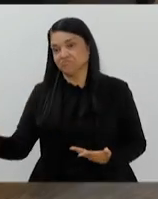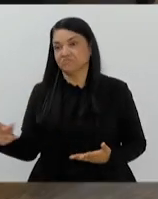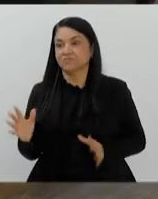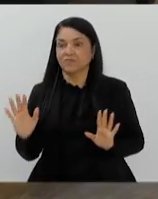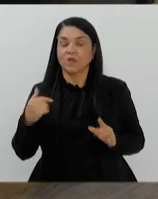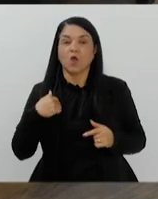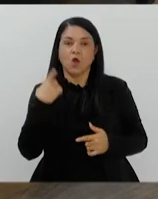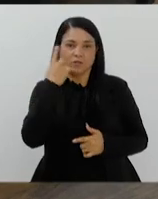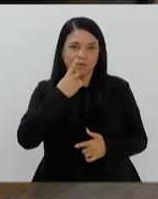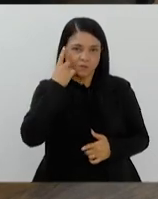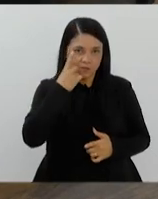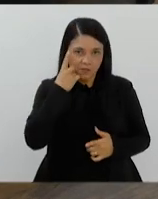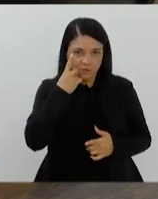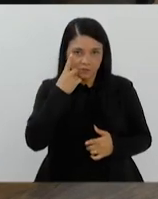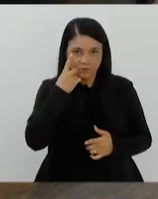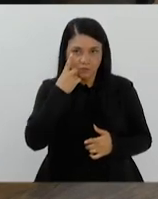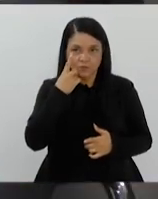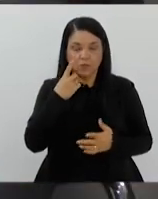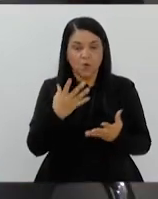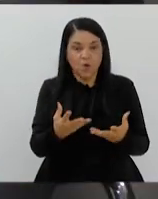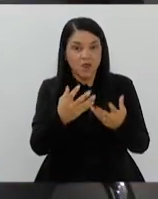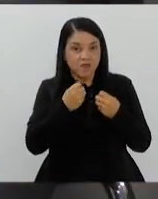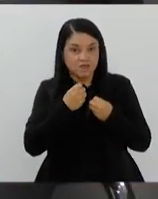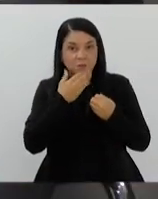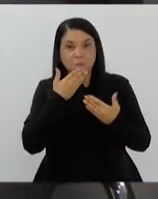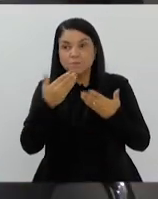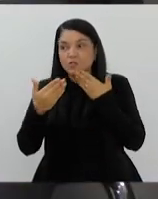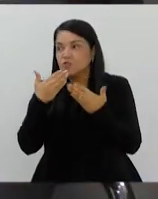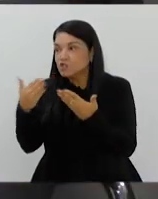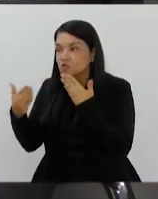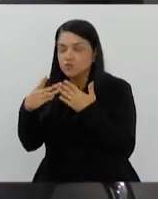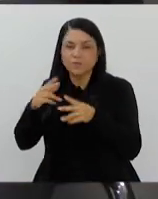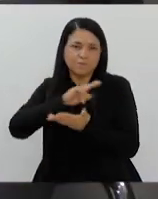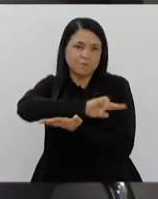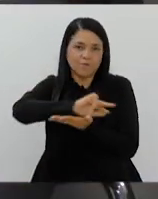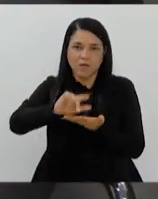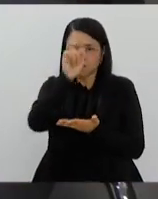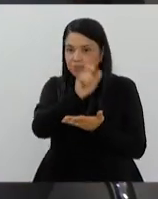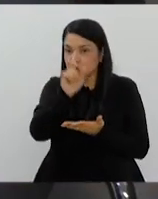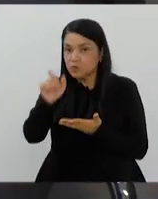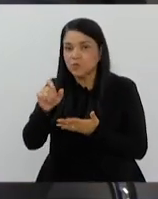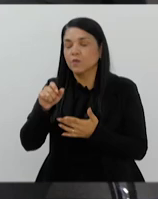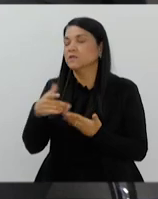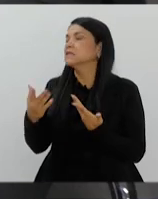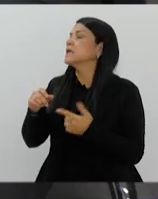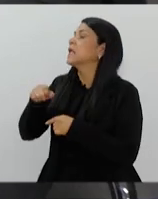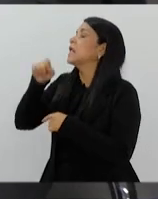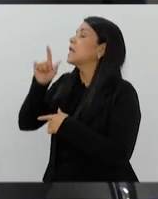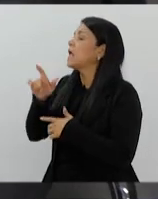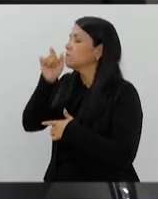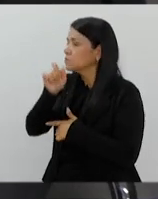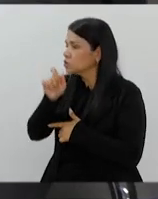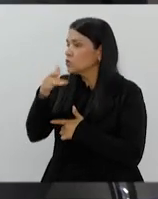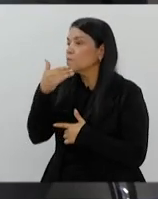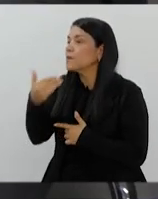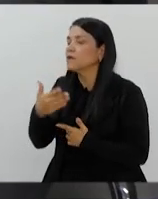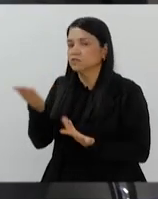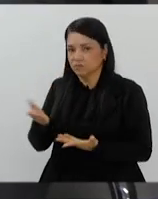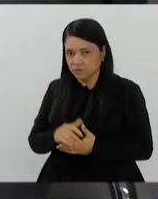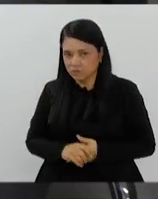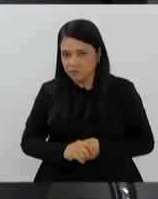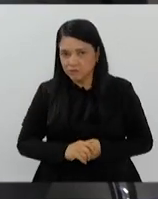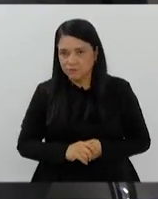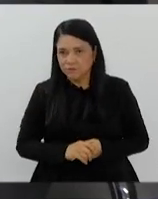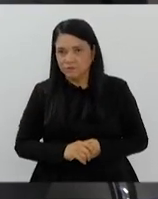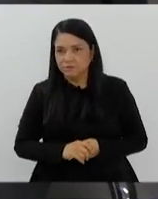deputados eu recebo pedidos de várias pessoas quais são as pessoas que fazem recorrentemente esses pedidos